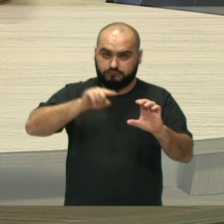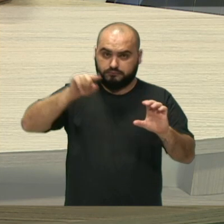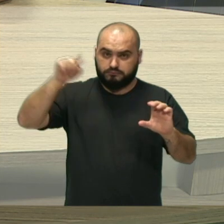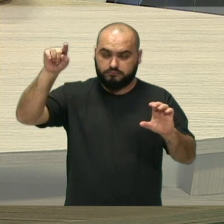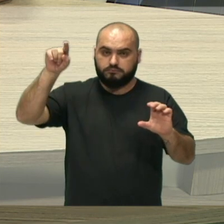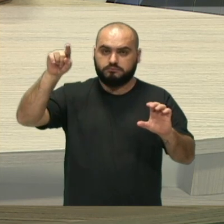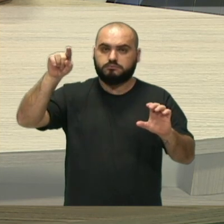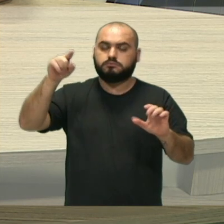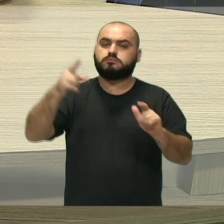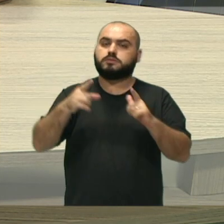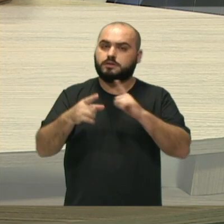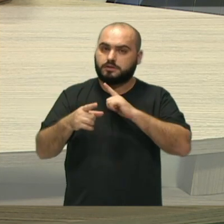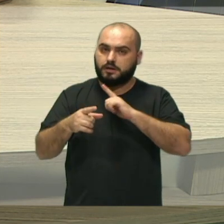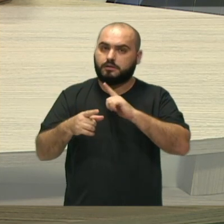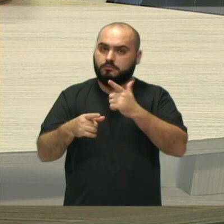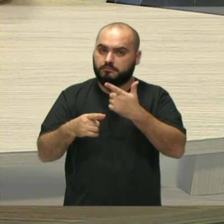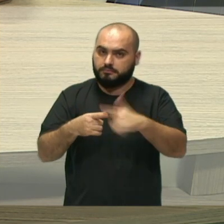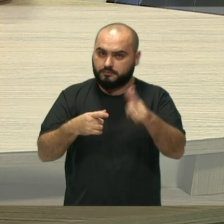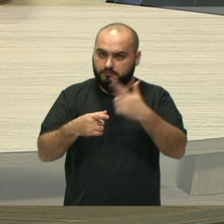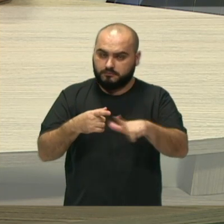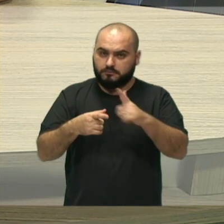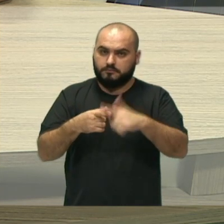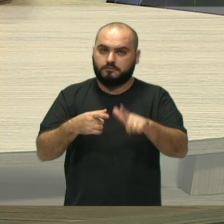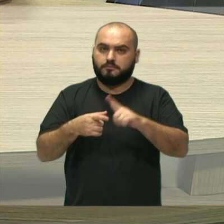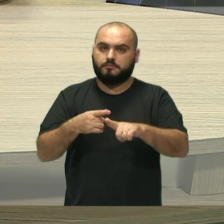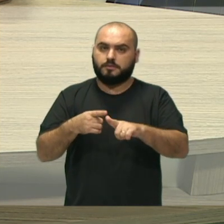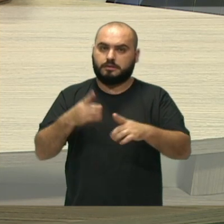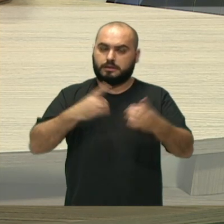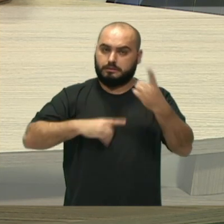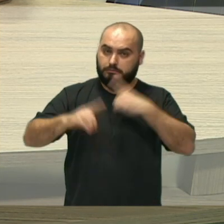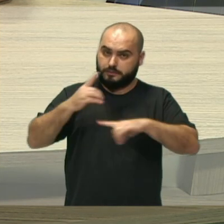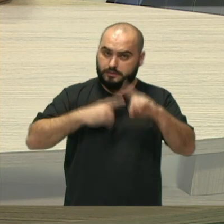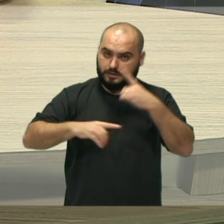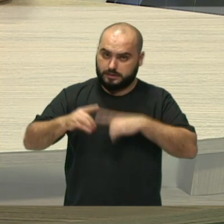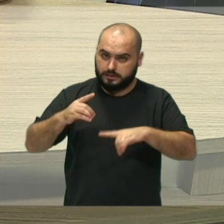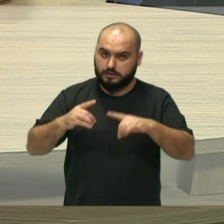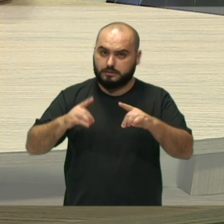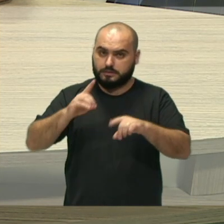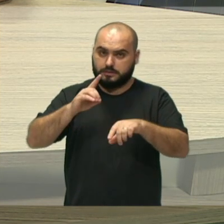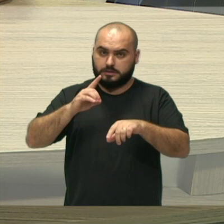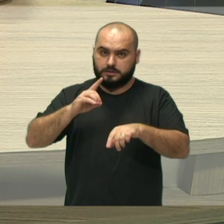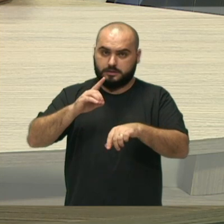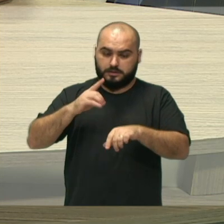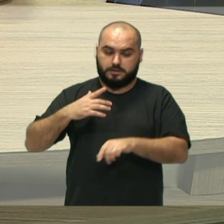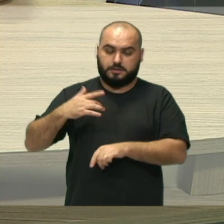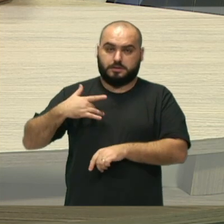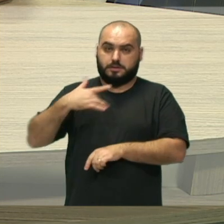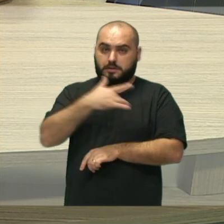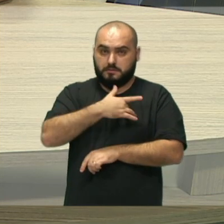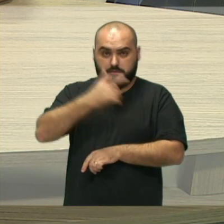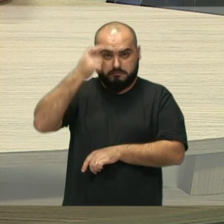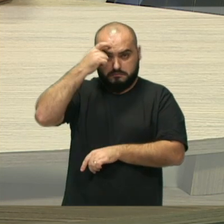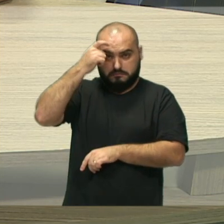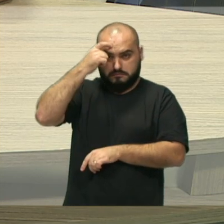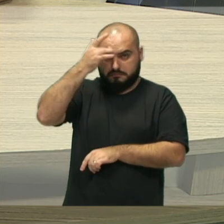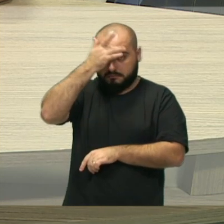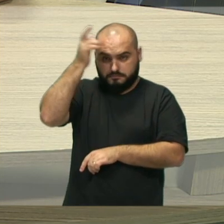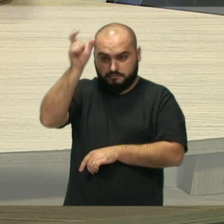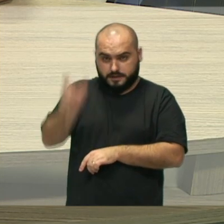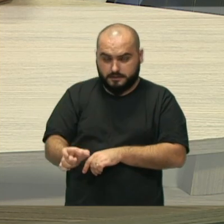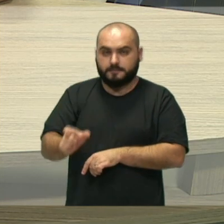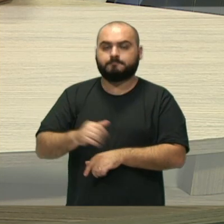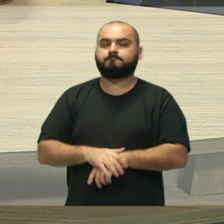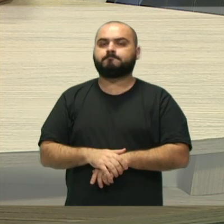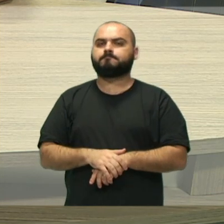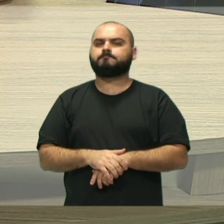que afetam a ansiedade, a depressão, a saúde mental das pessoas, como é que o senhor